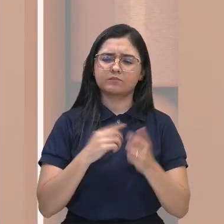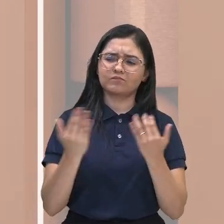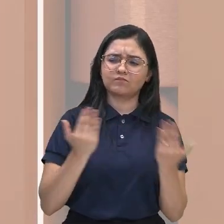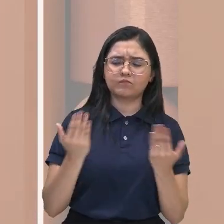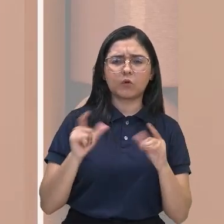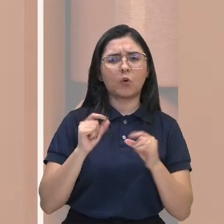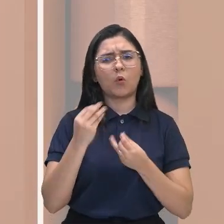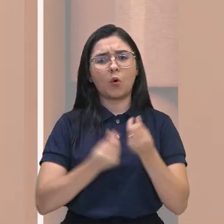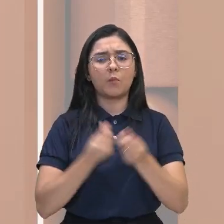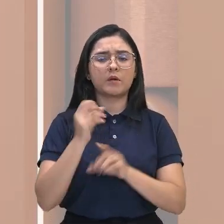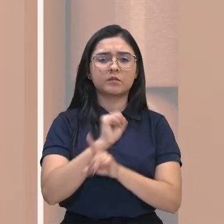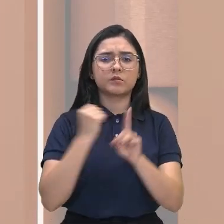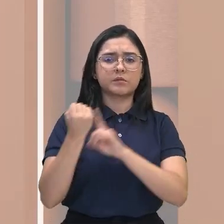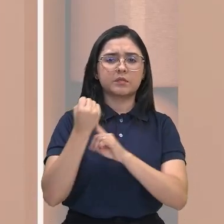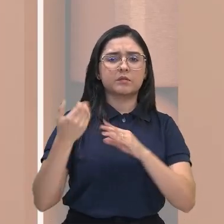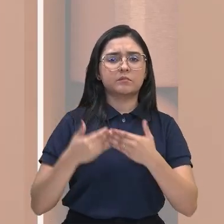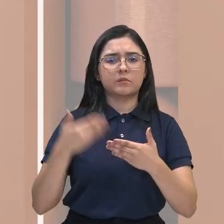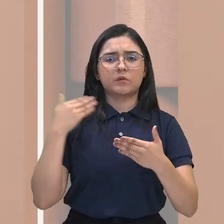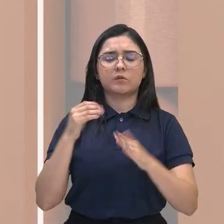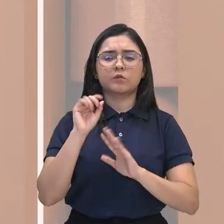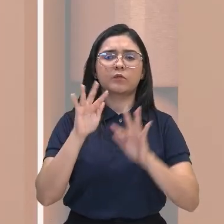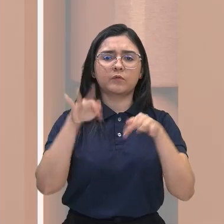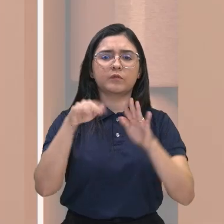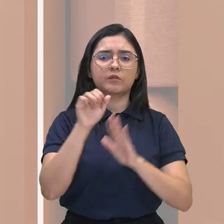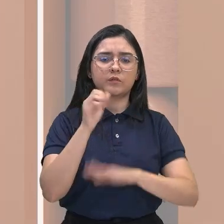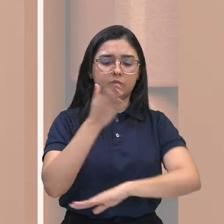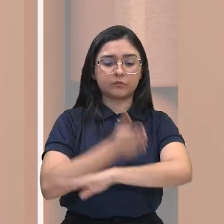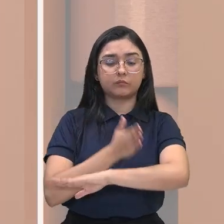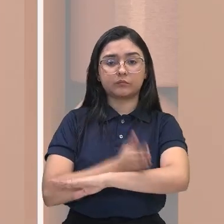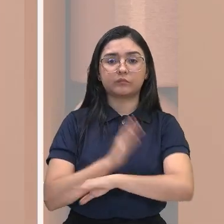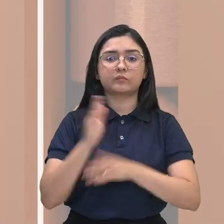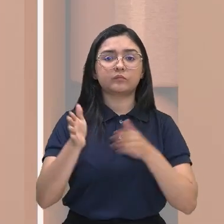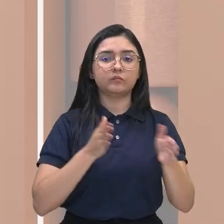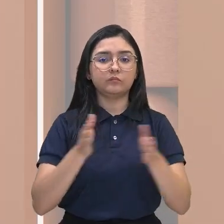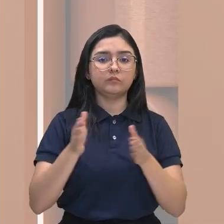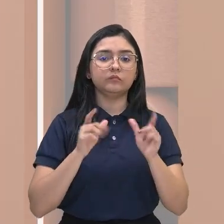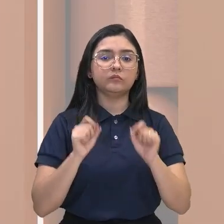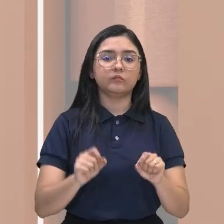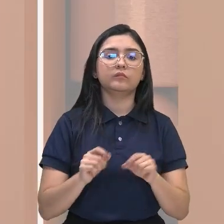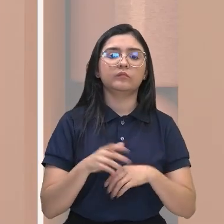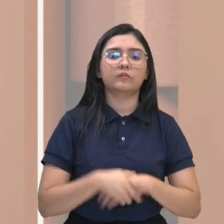como era a sociedade ali no final da Idade Média, no período